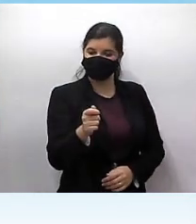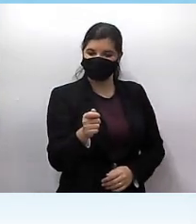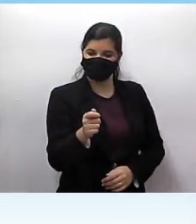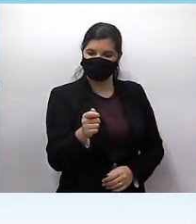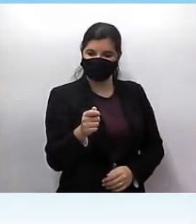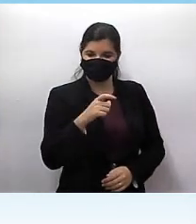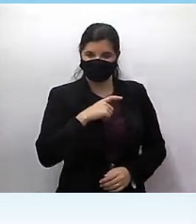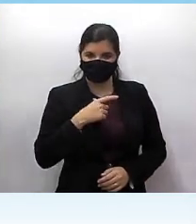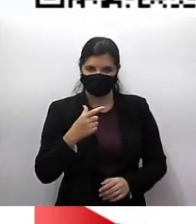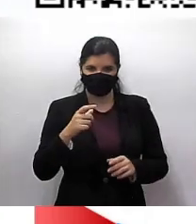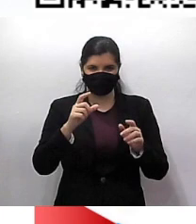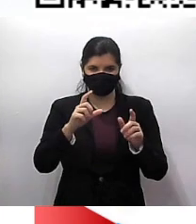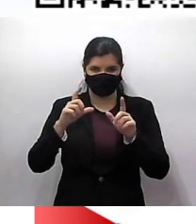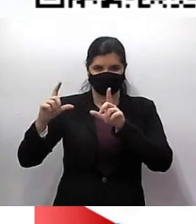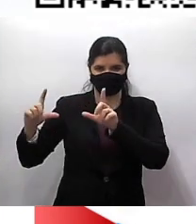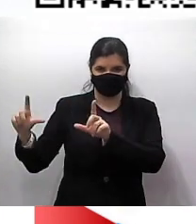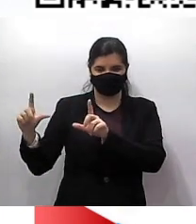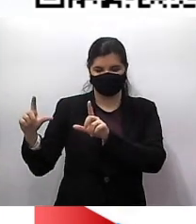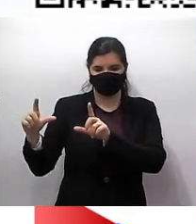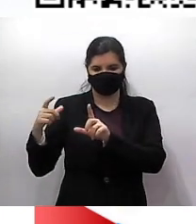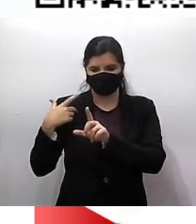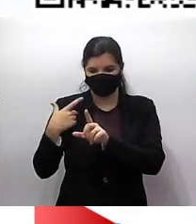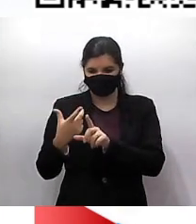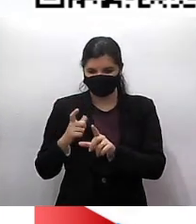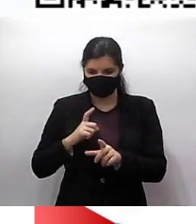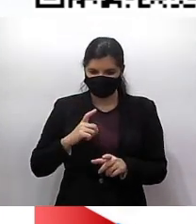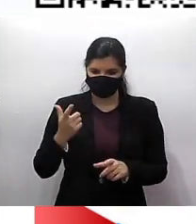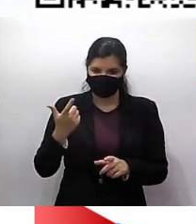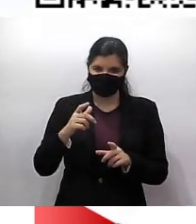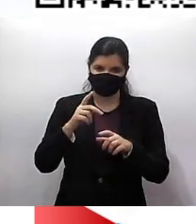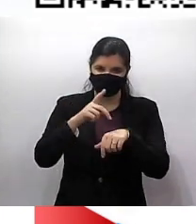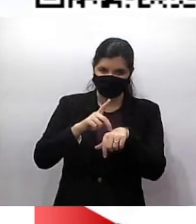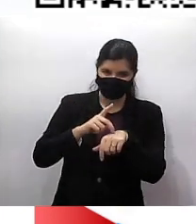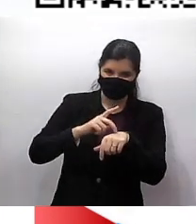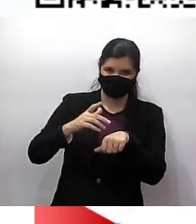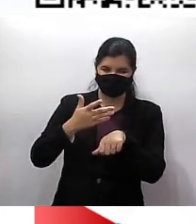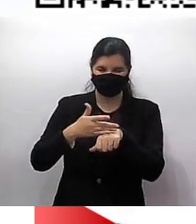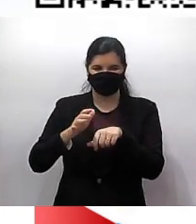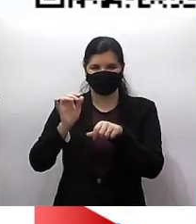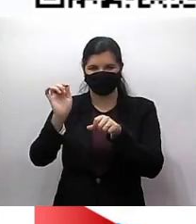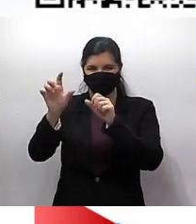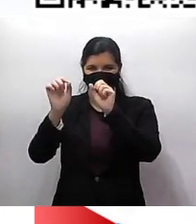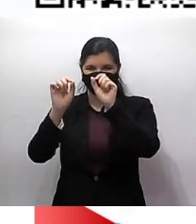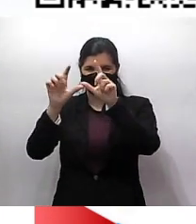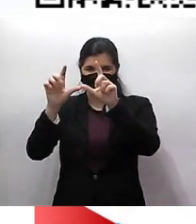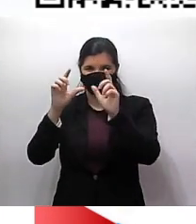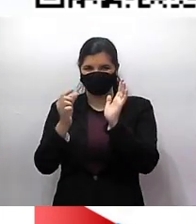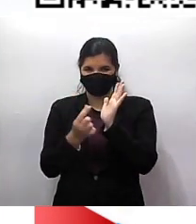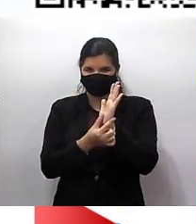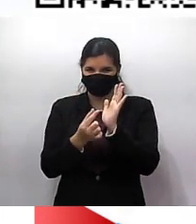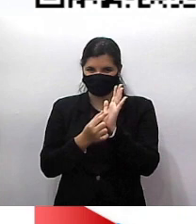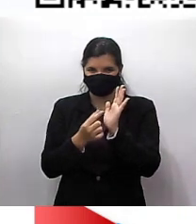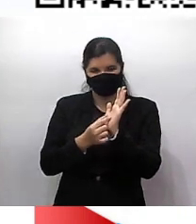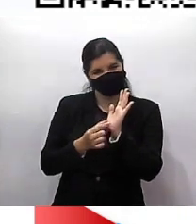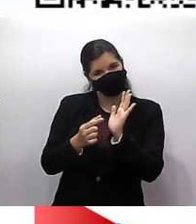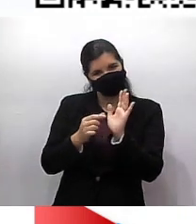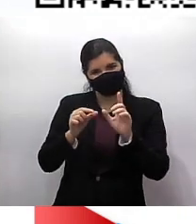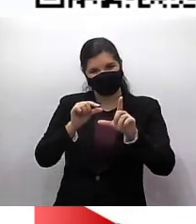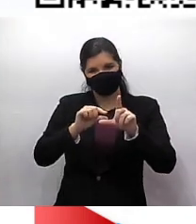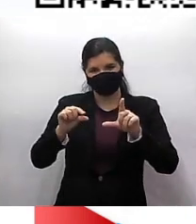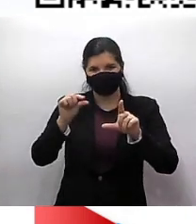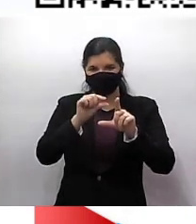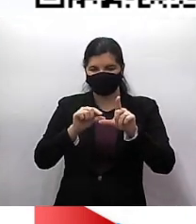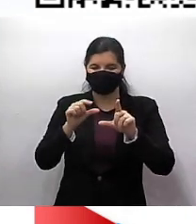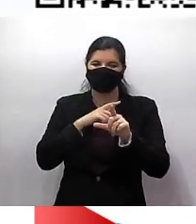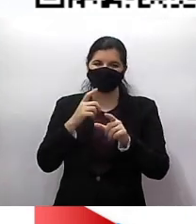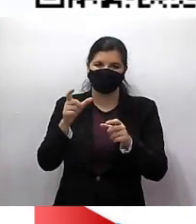cantinho direito da tua tela. Esse quadradinho preto e branco aí que você vai descobrir coisas bastante interessantes